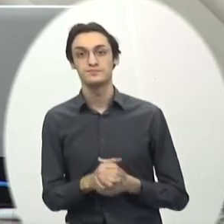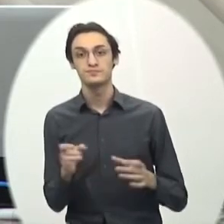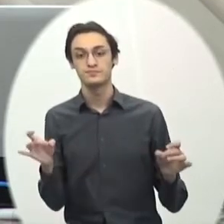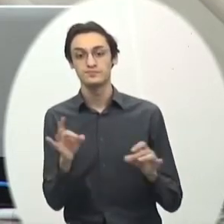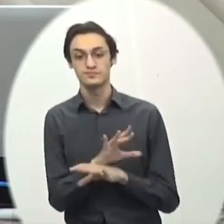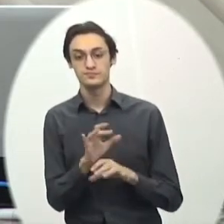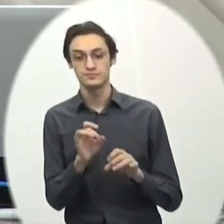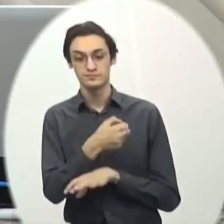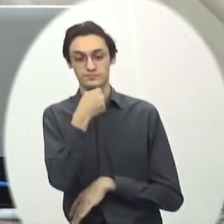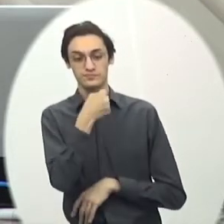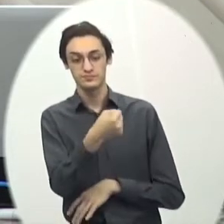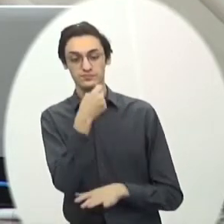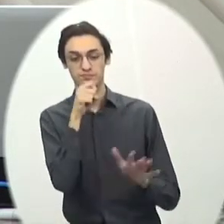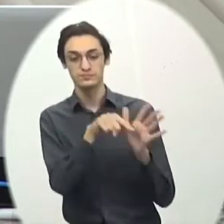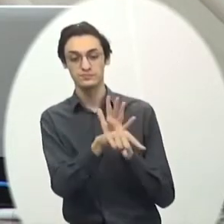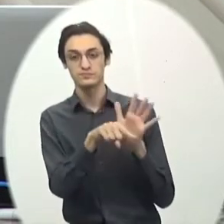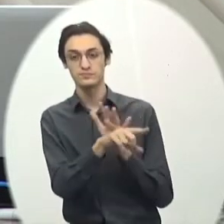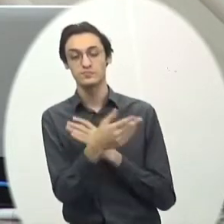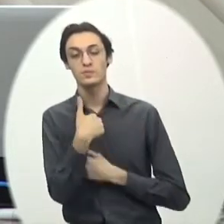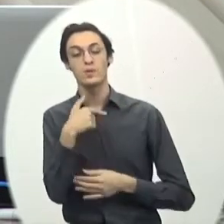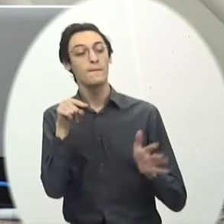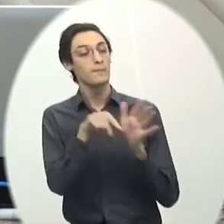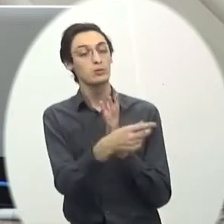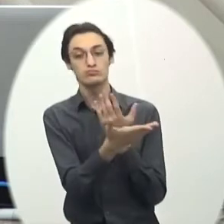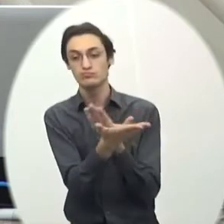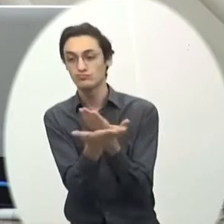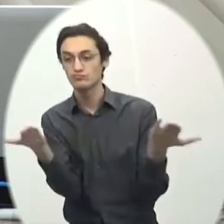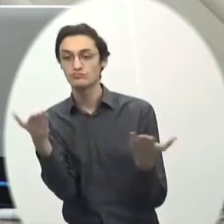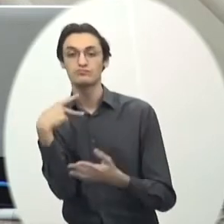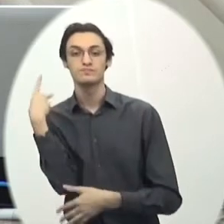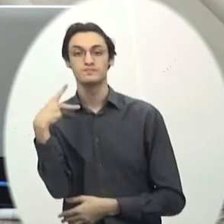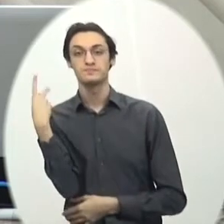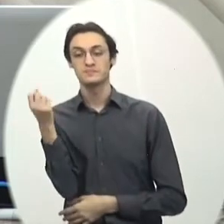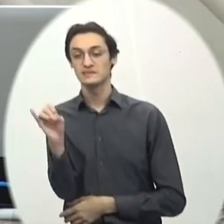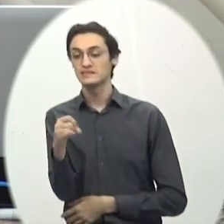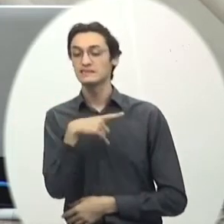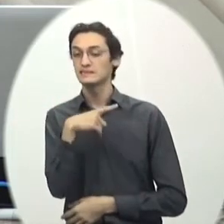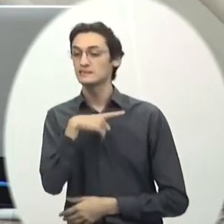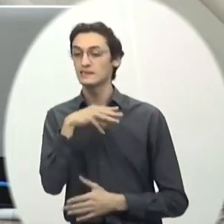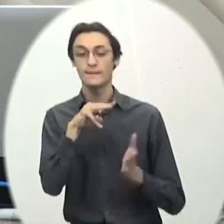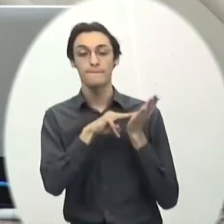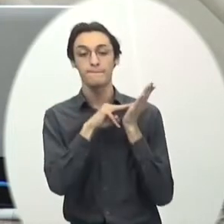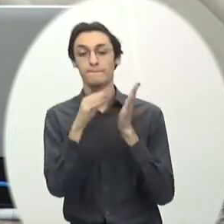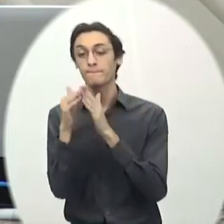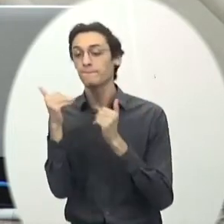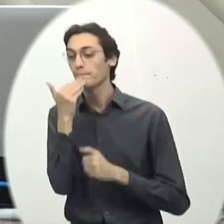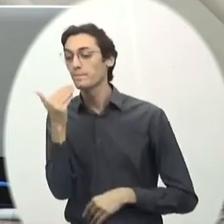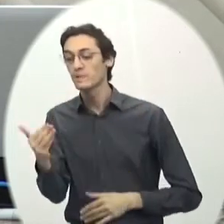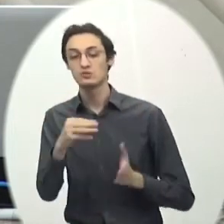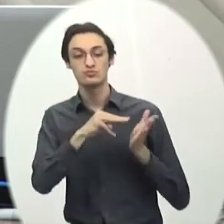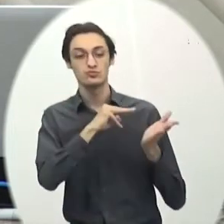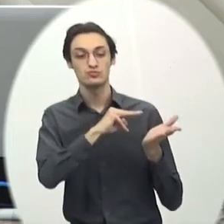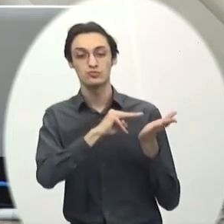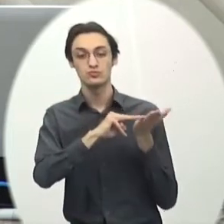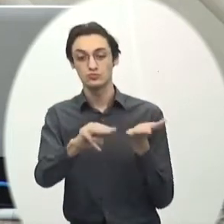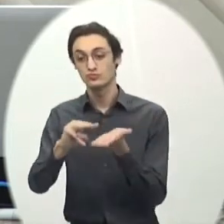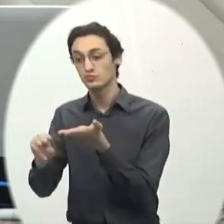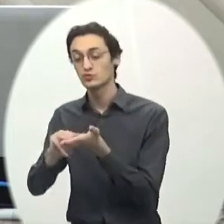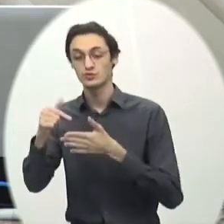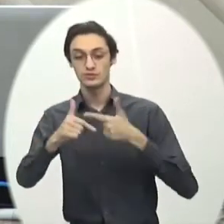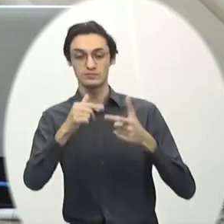Encerrada a oitiva das testemunhas, pergunto aos senhores vereadores se desejam fazer algum encaminhamento para os trabalhos da